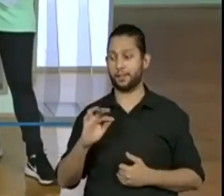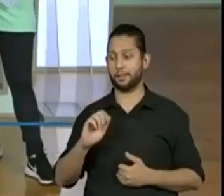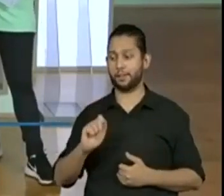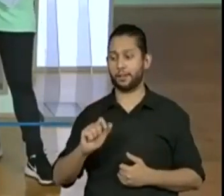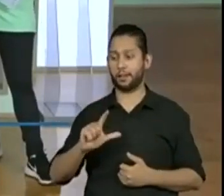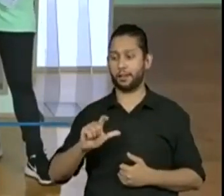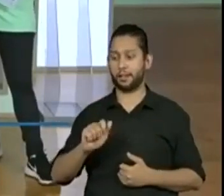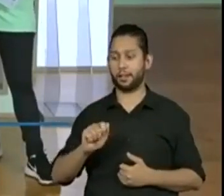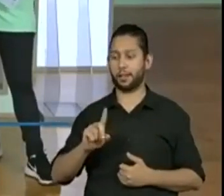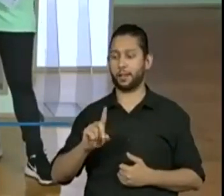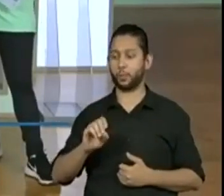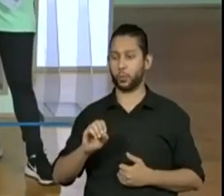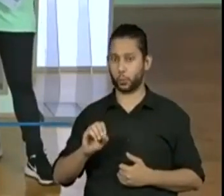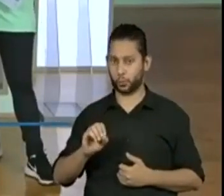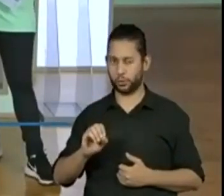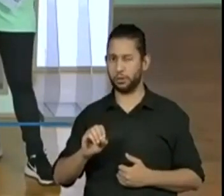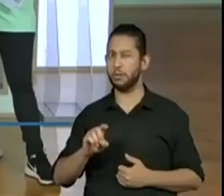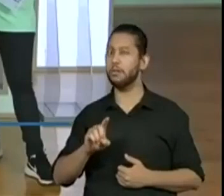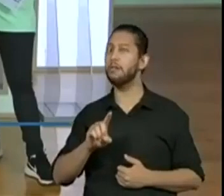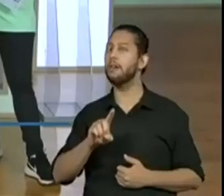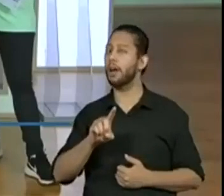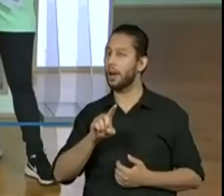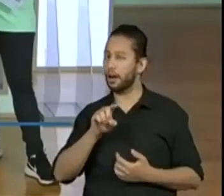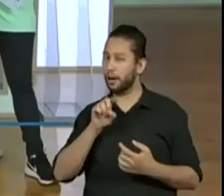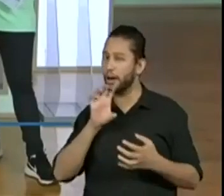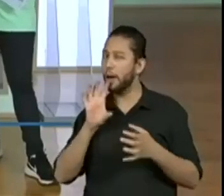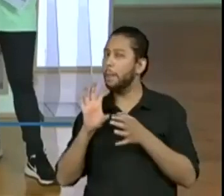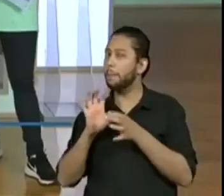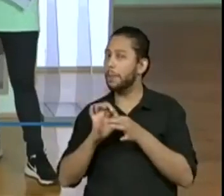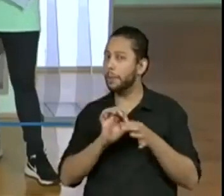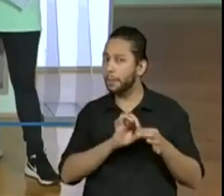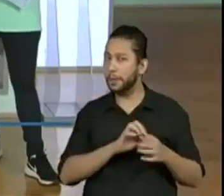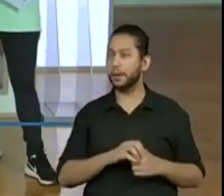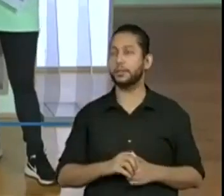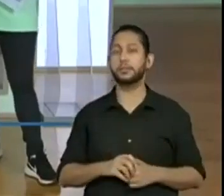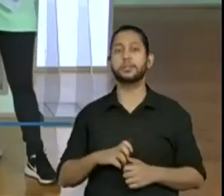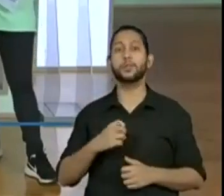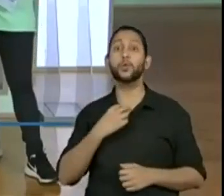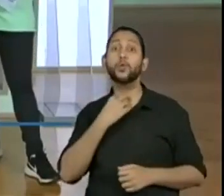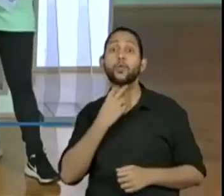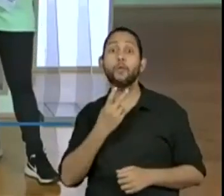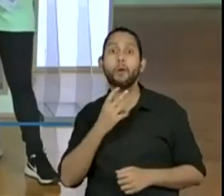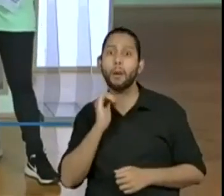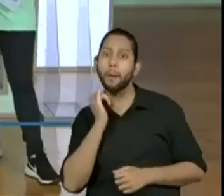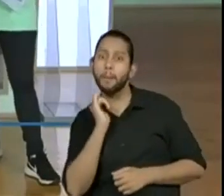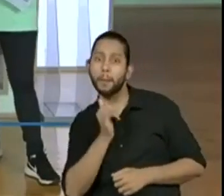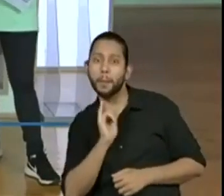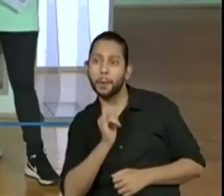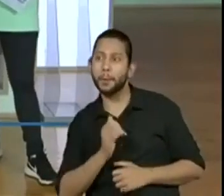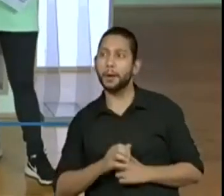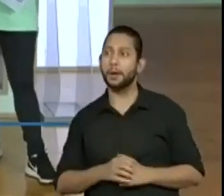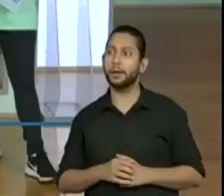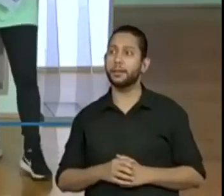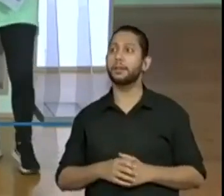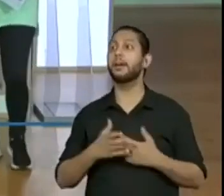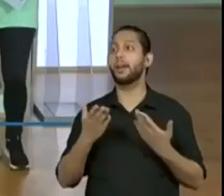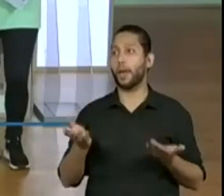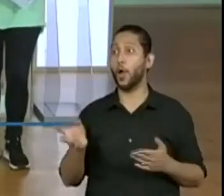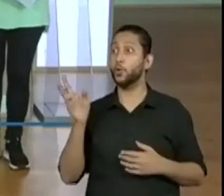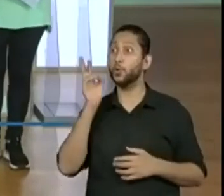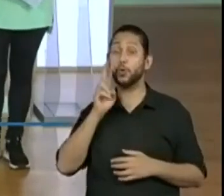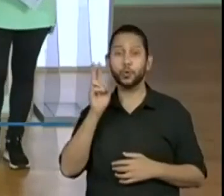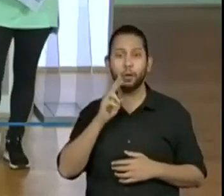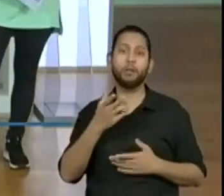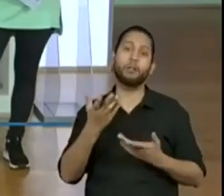Tem a ver com fala oral. Ó, contados verbalmente, o que conta através da fala, segundo a